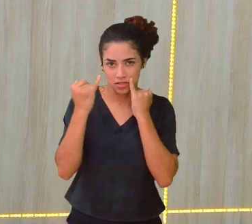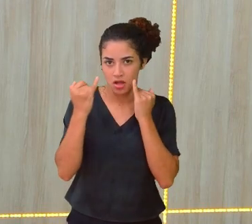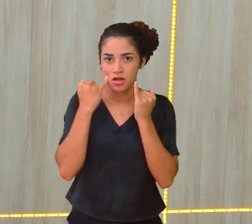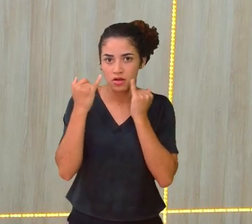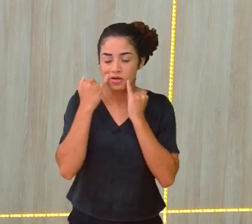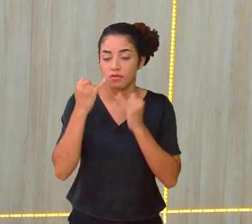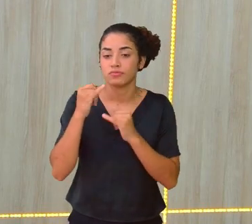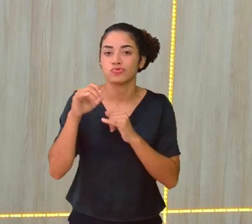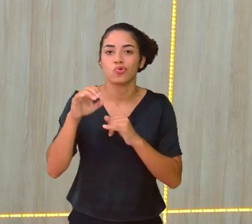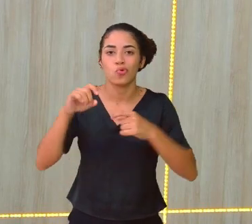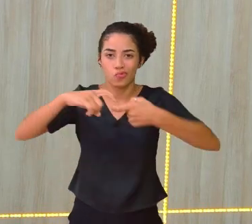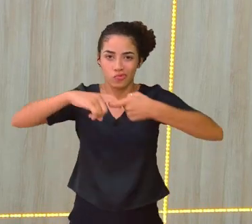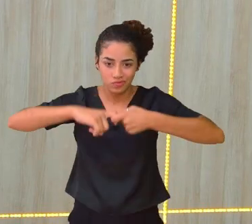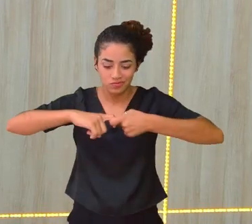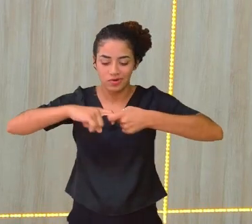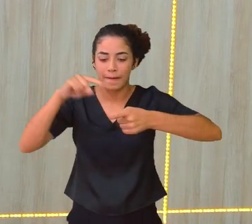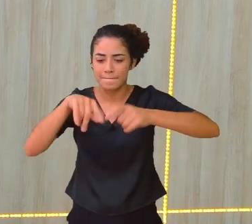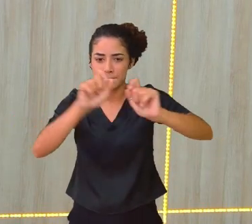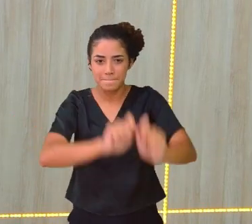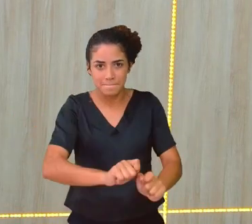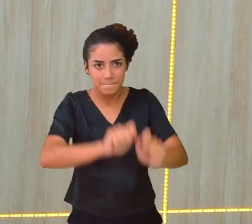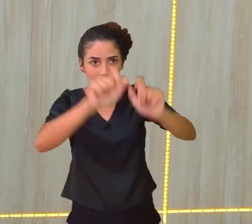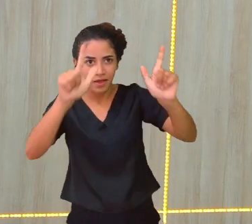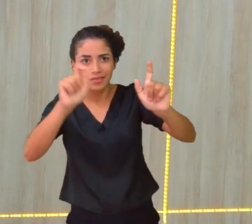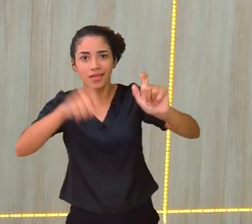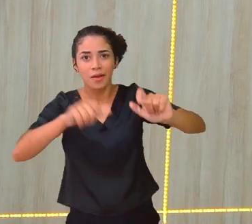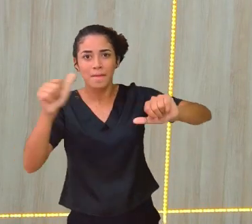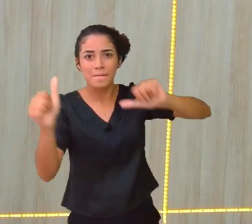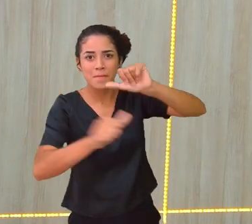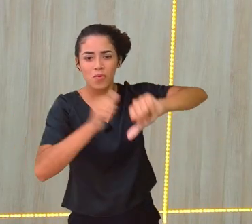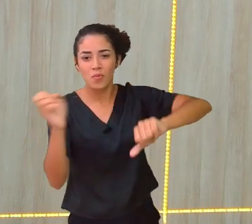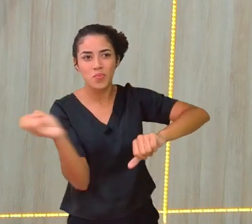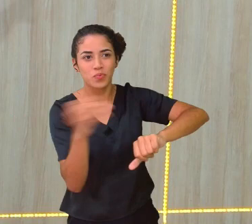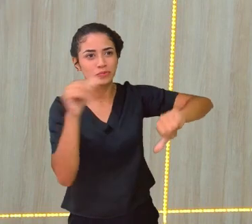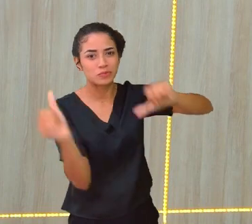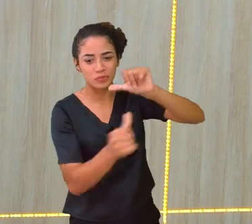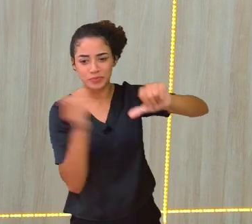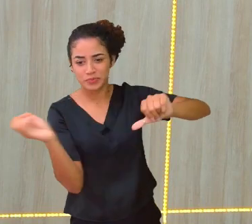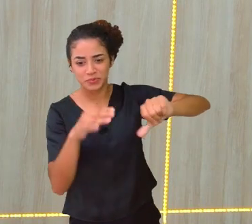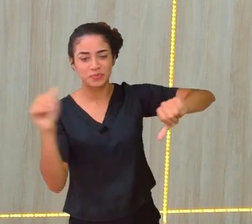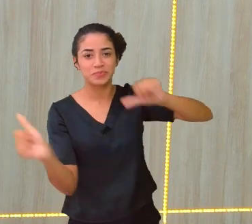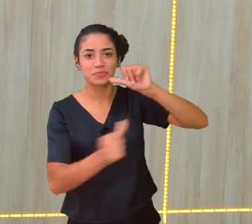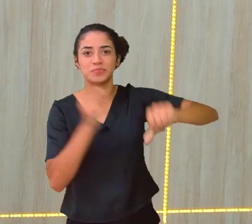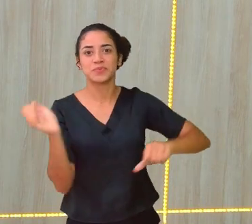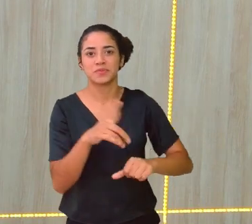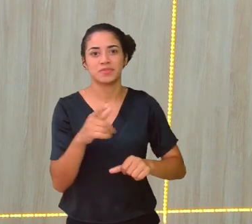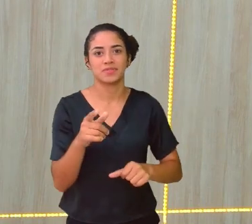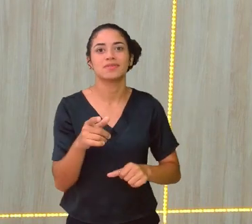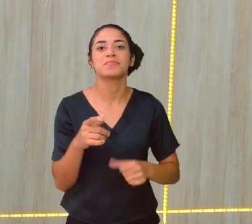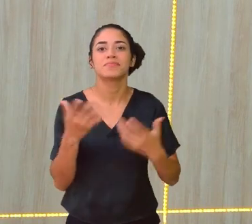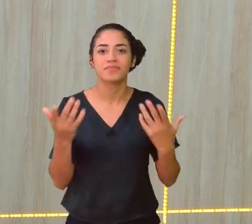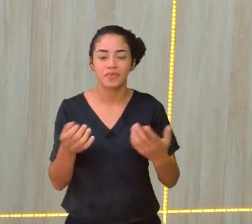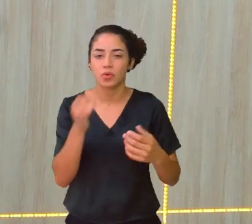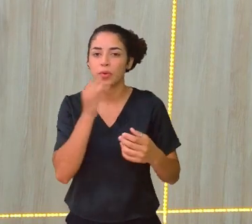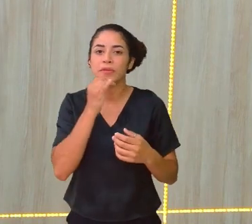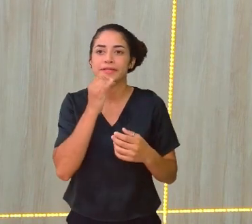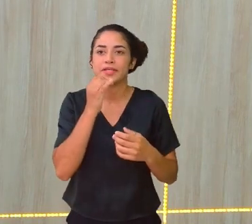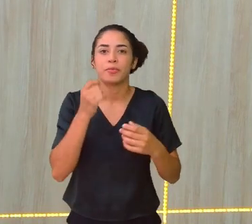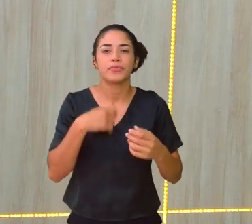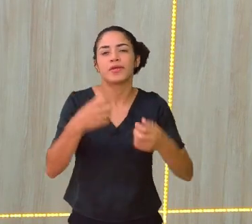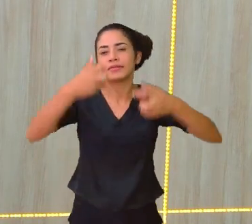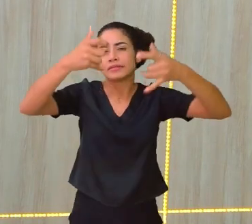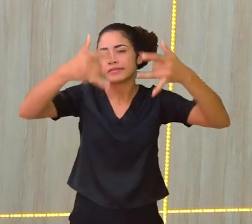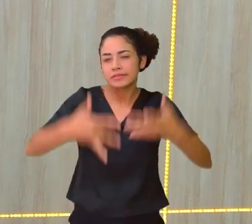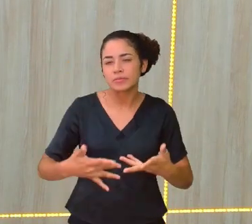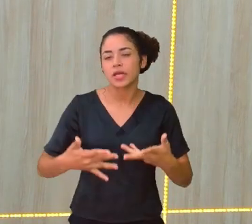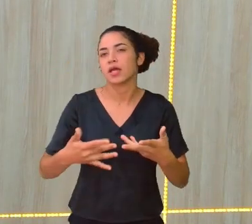links. Então, por exemplo, eu posso trazer aqui uma notícia e linkar um vídeo, ou linkar um texto